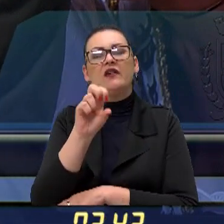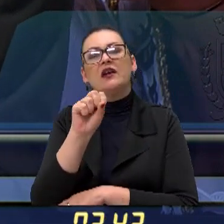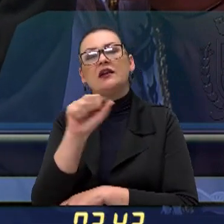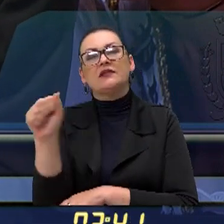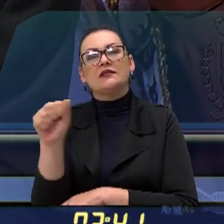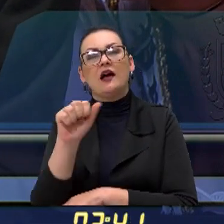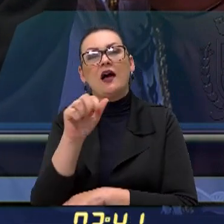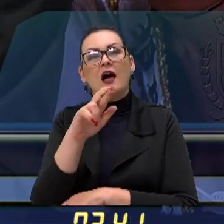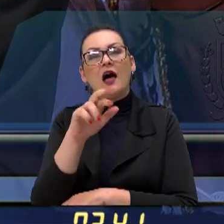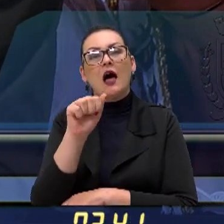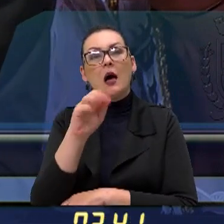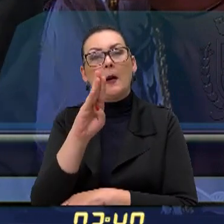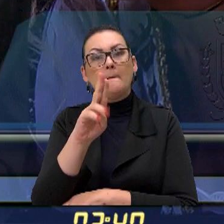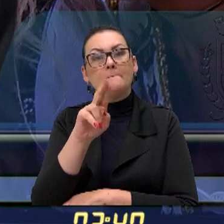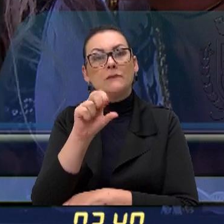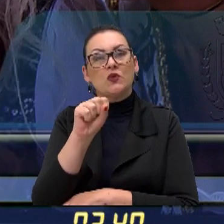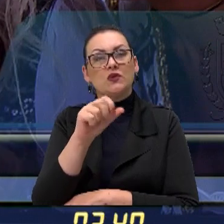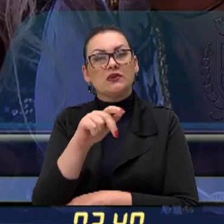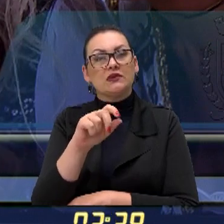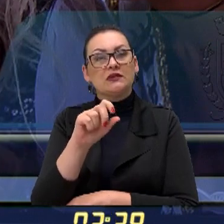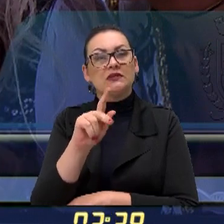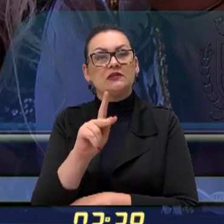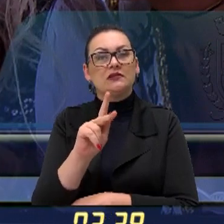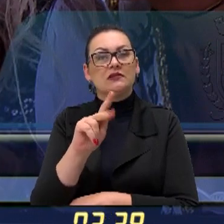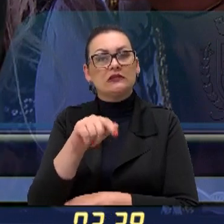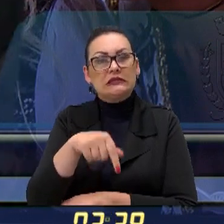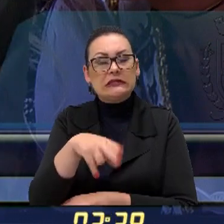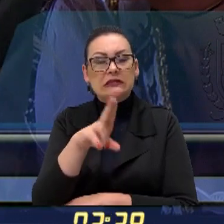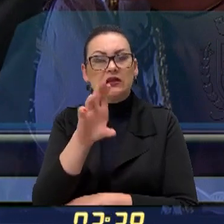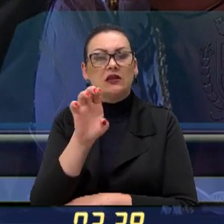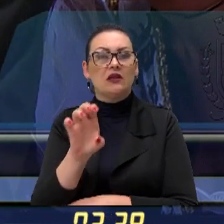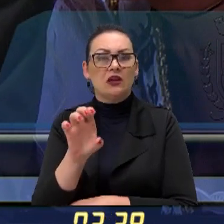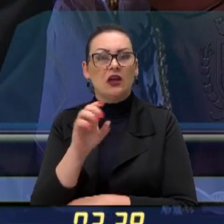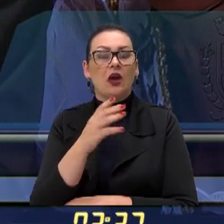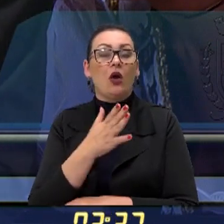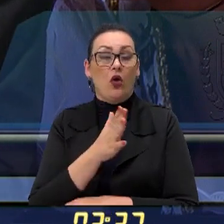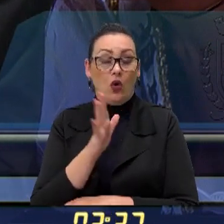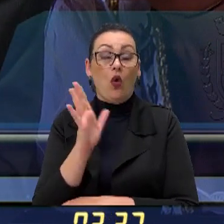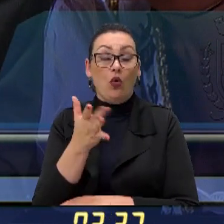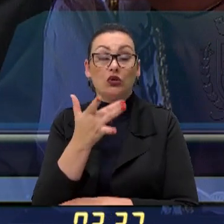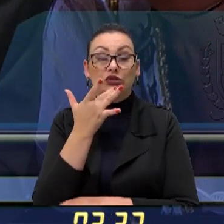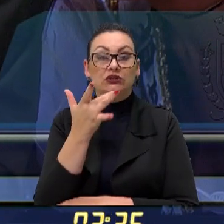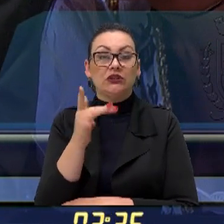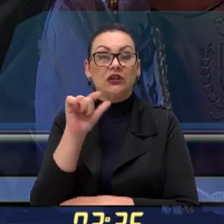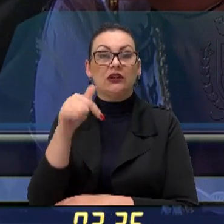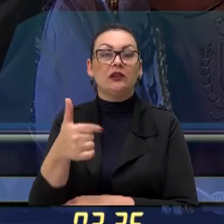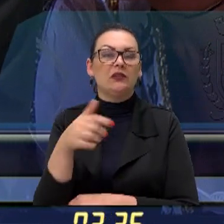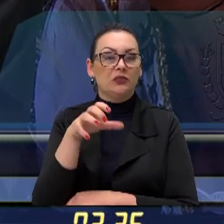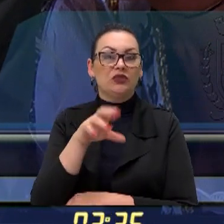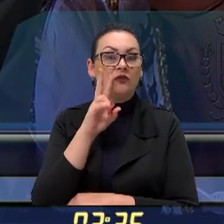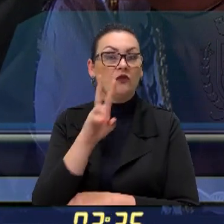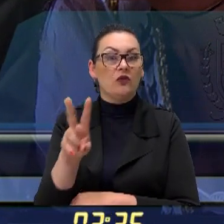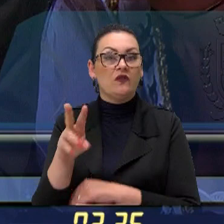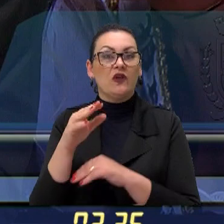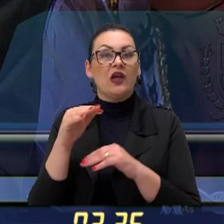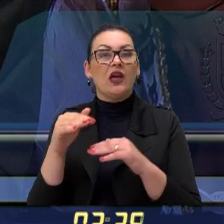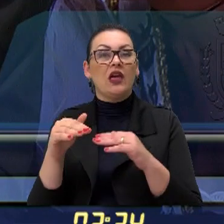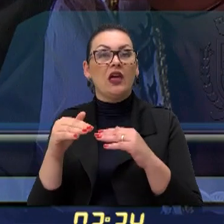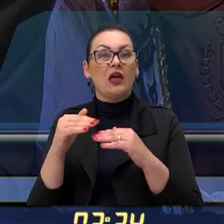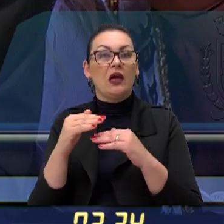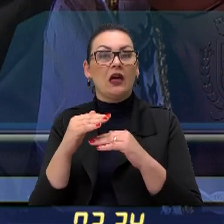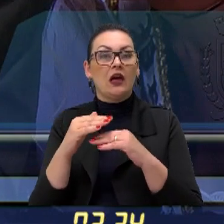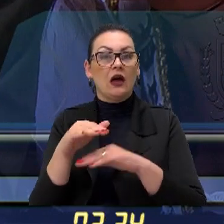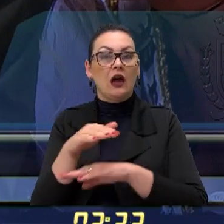Pinheiral, tua área eleitoral lá. Eu fui hoje de tarde, depois da chuva lá, olhando a obra do Coneide